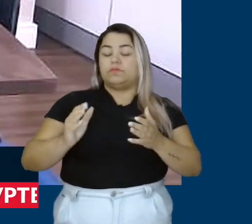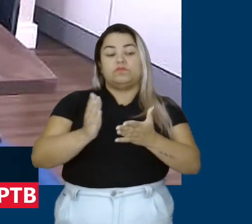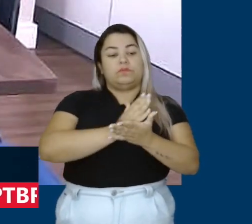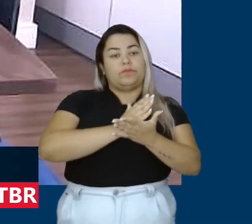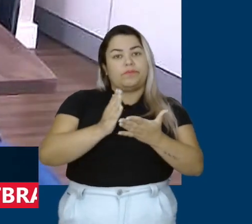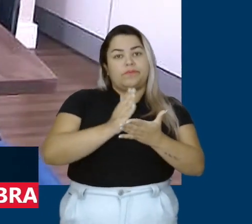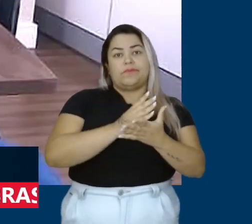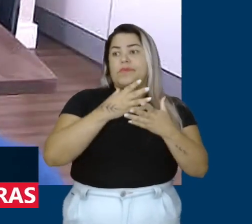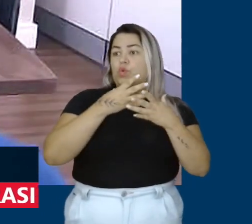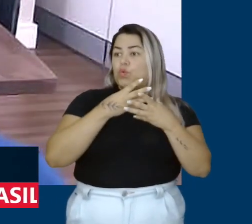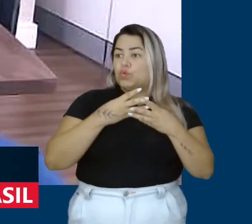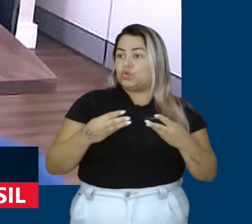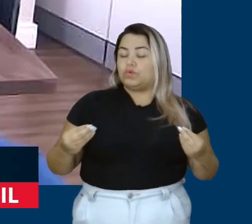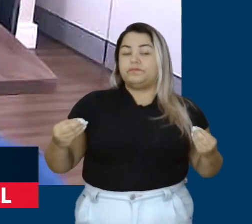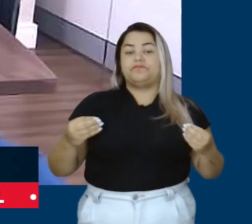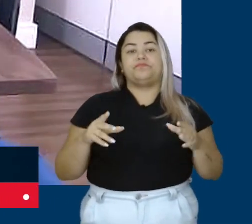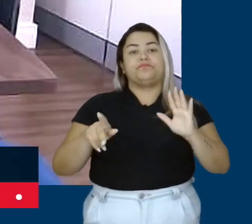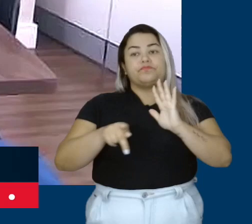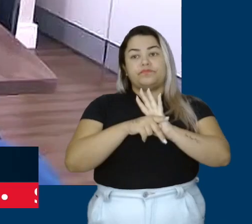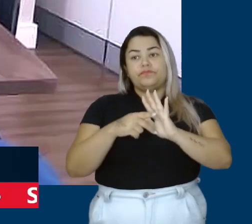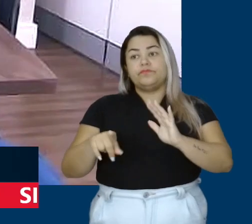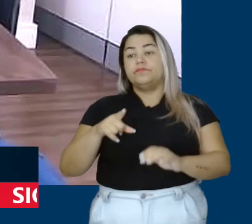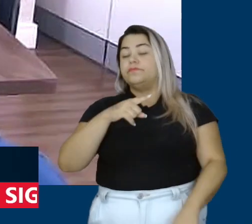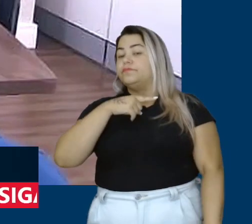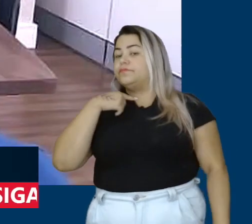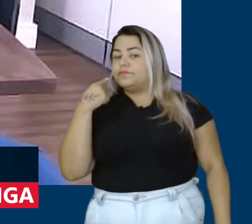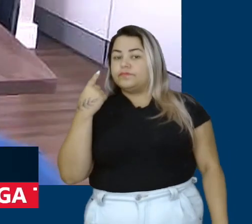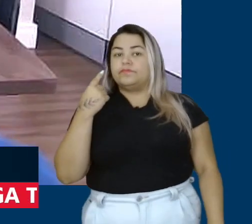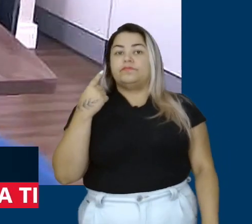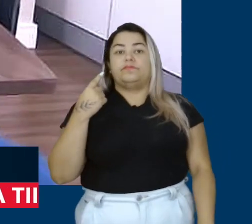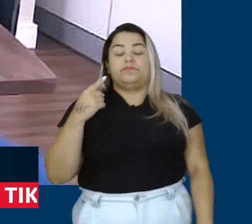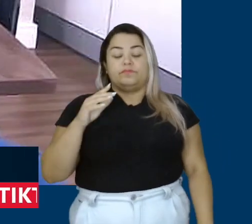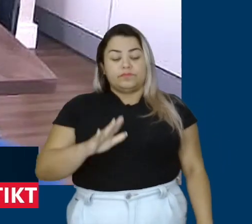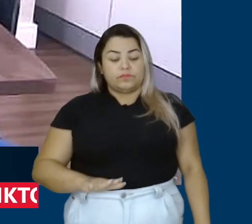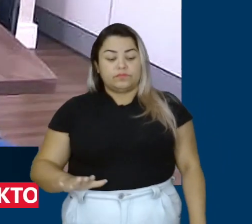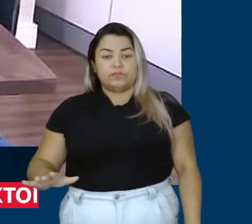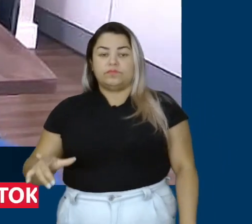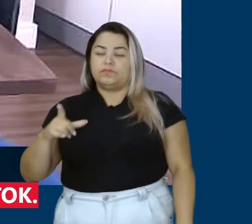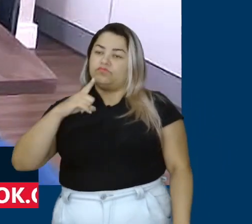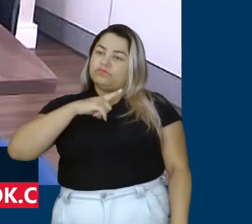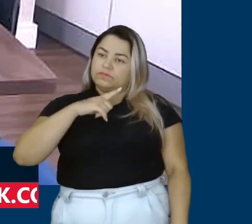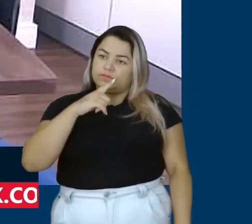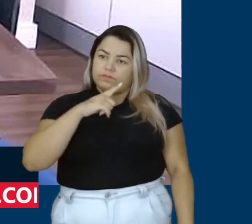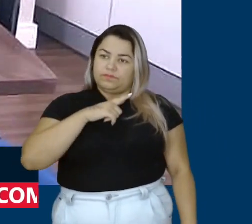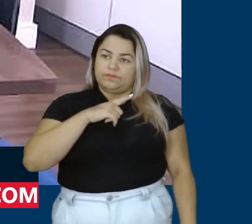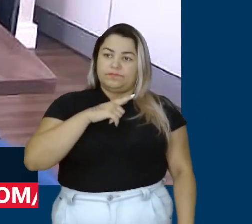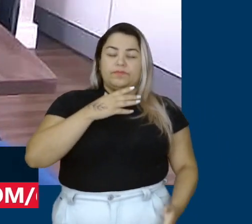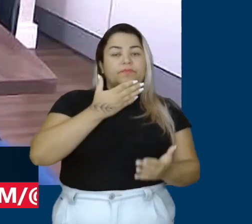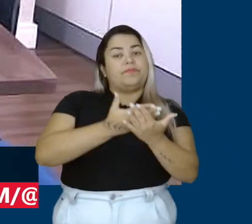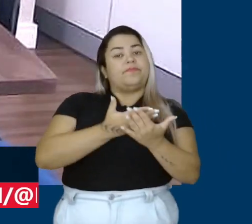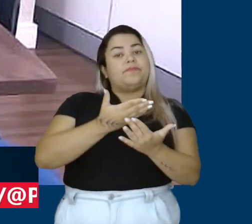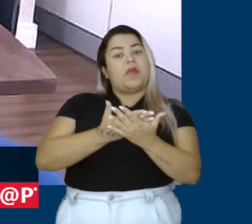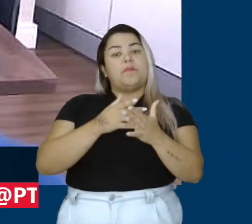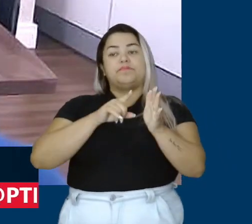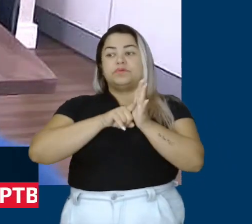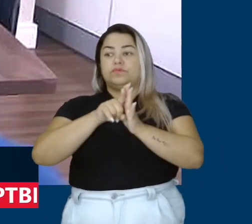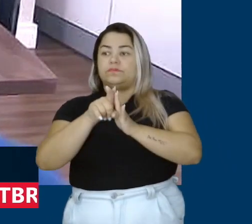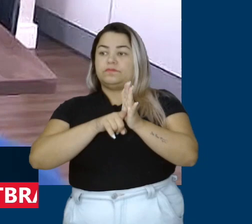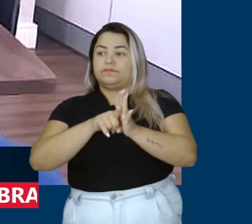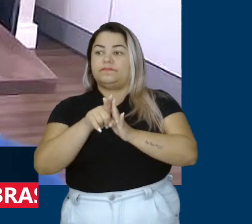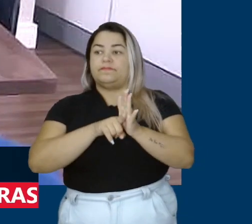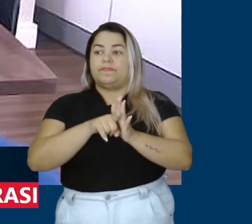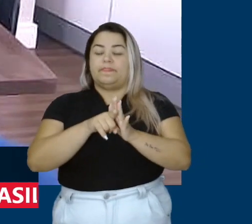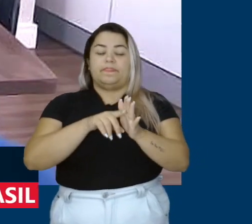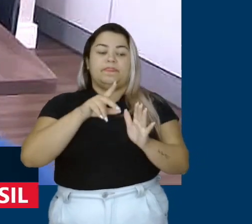casos desaparece. Na própria mortalidade infantil. Recentemente houve um estudo, uma pesquisa